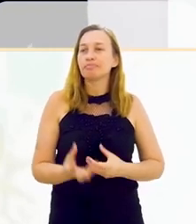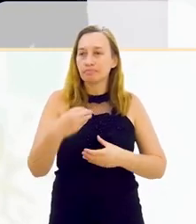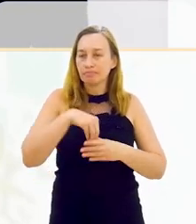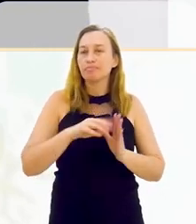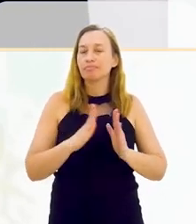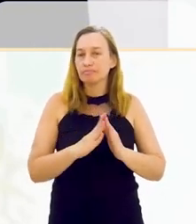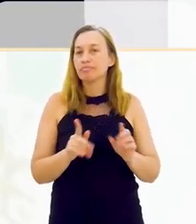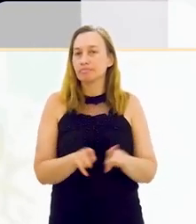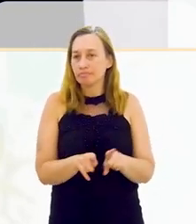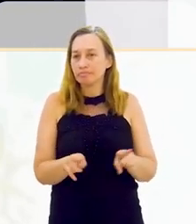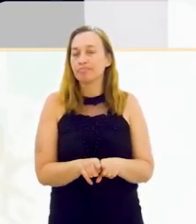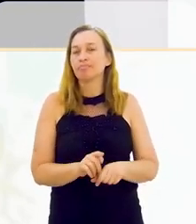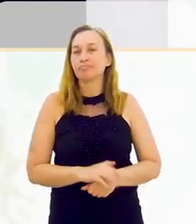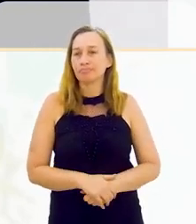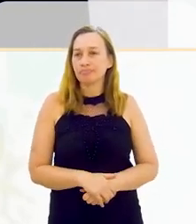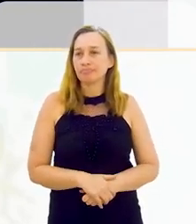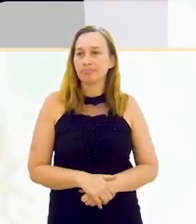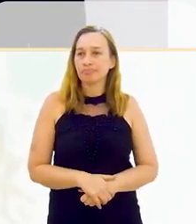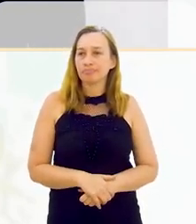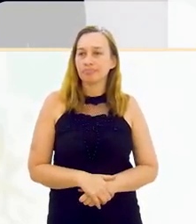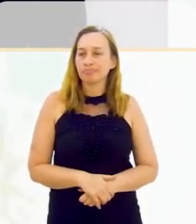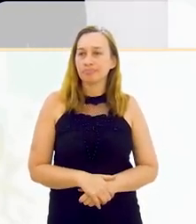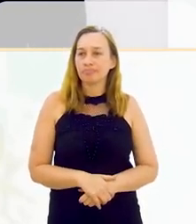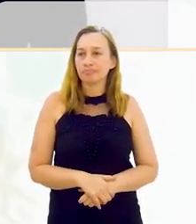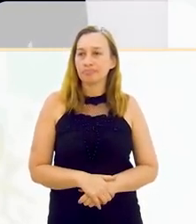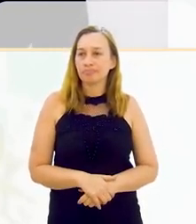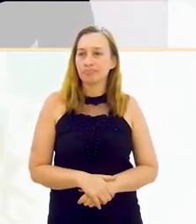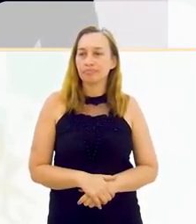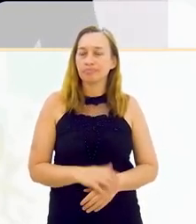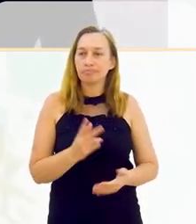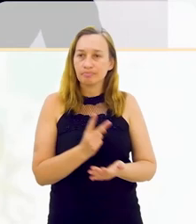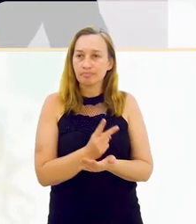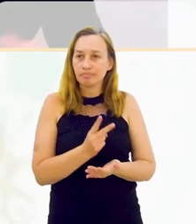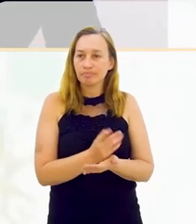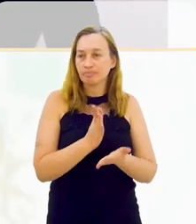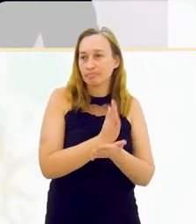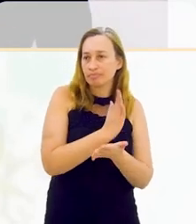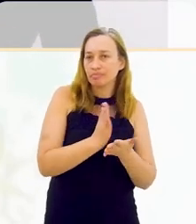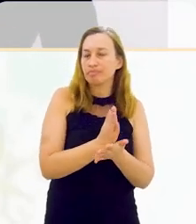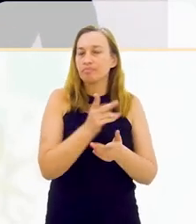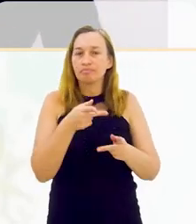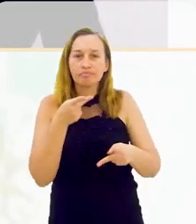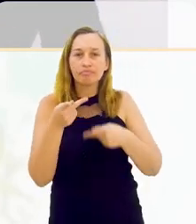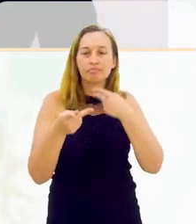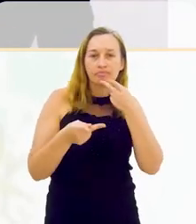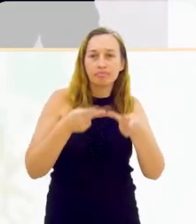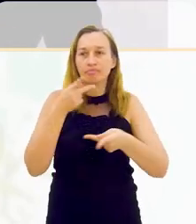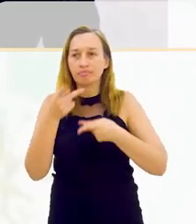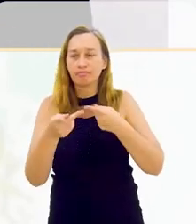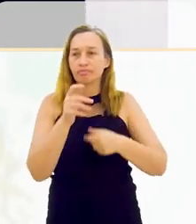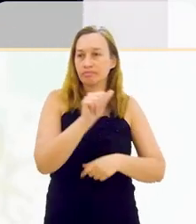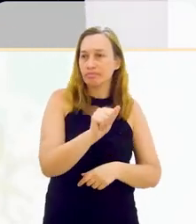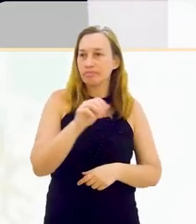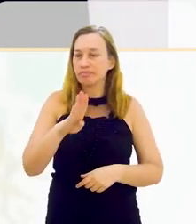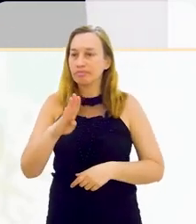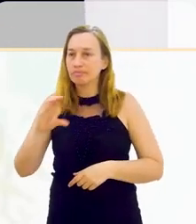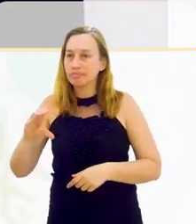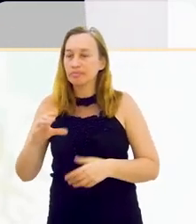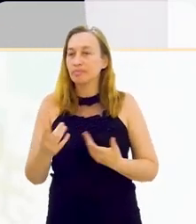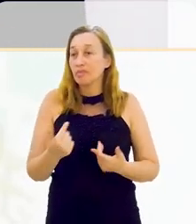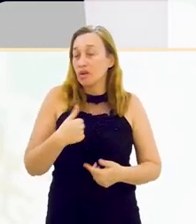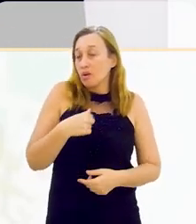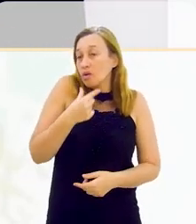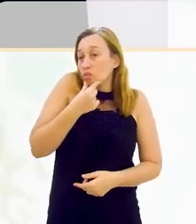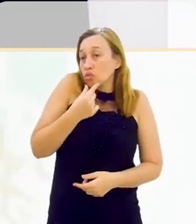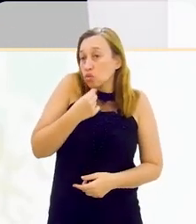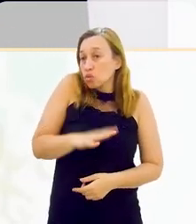era também em casa, era um tabu, apesar de existir comentários, né, comentário aqui, comentário lá. Eu era um